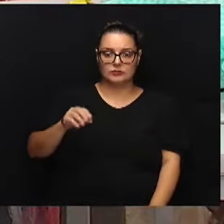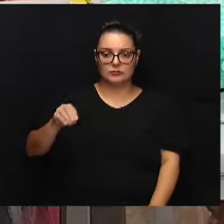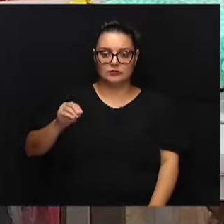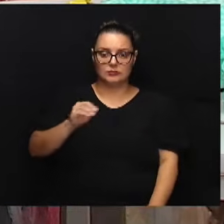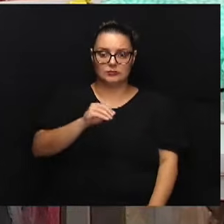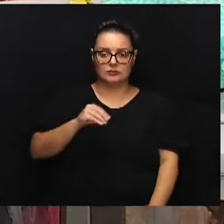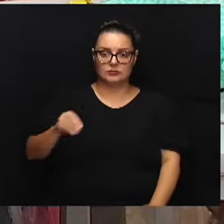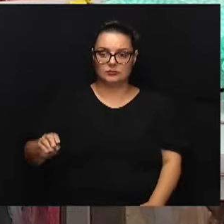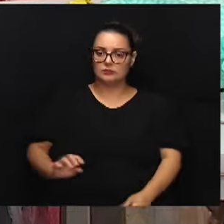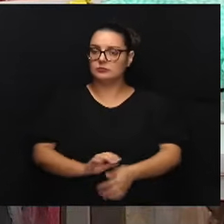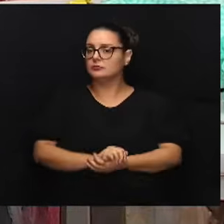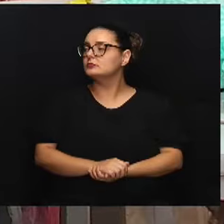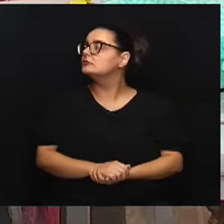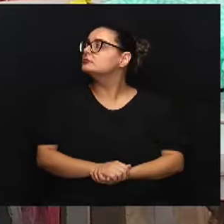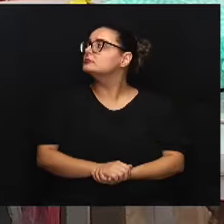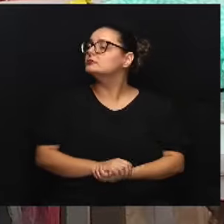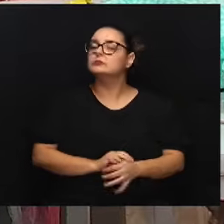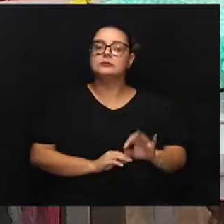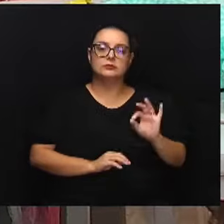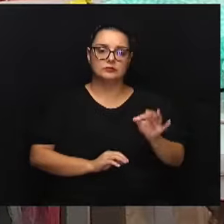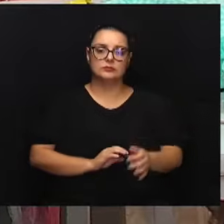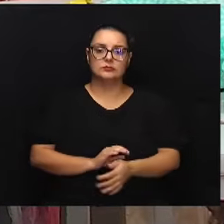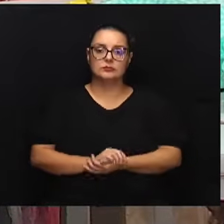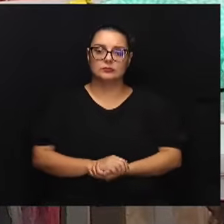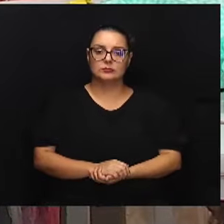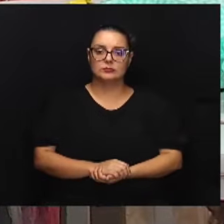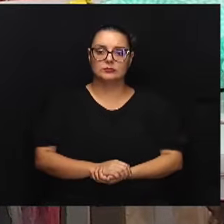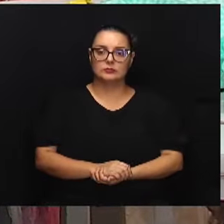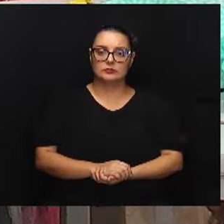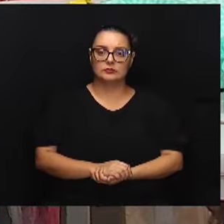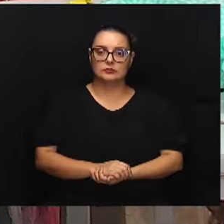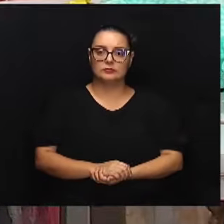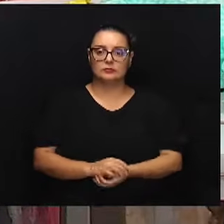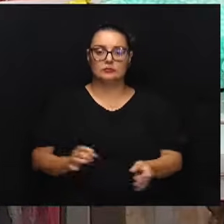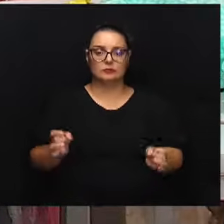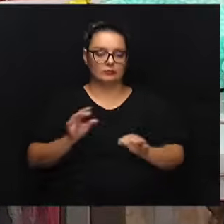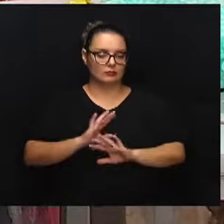passando. Certo? A gente passou, beleza.